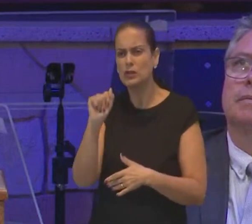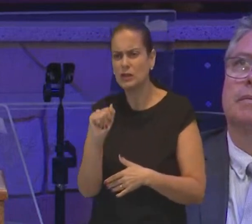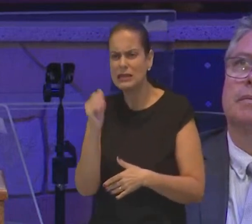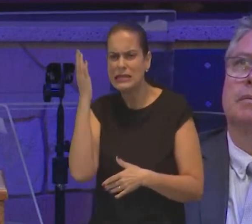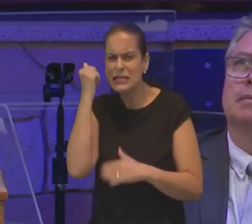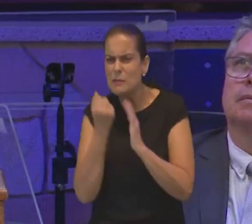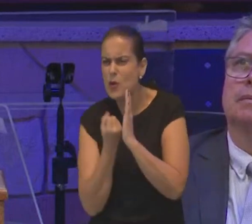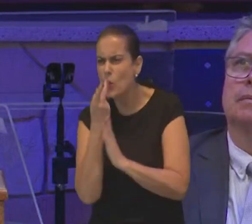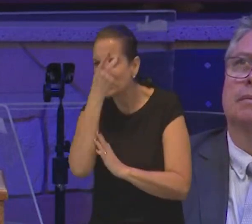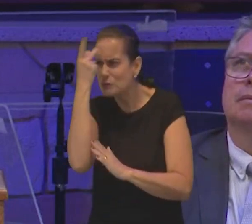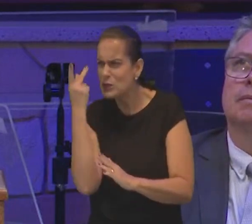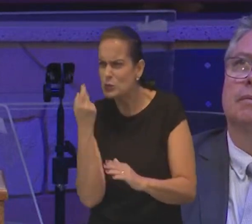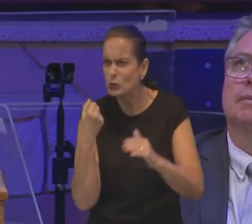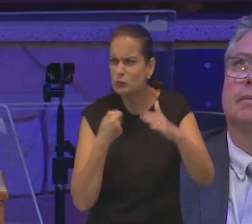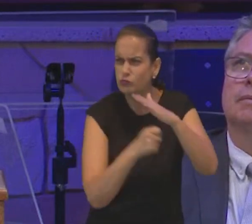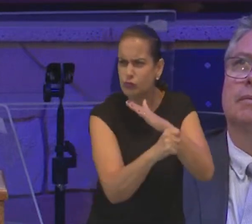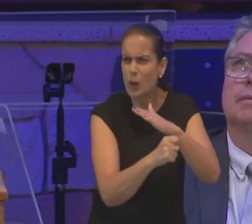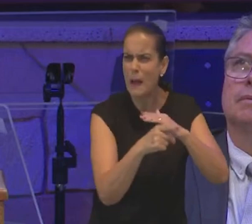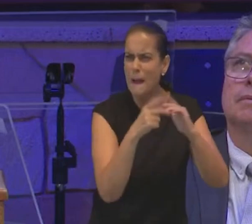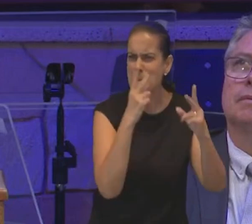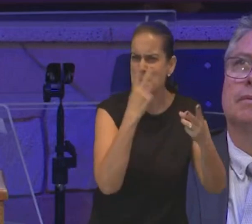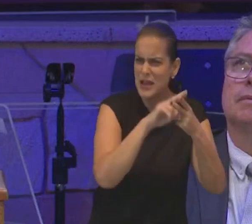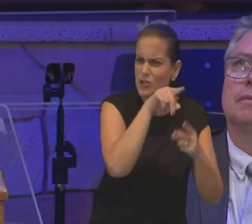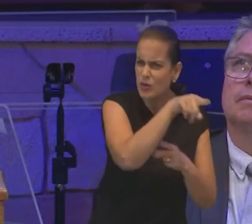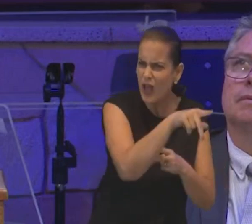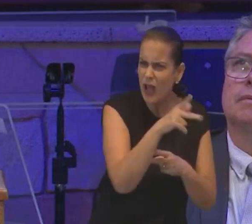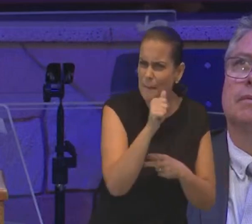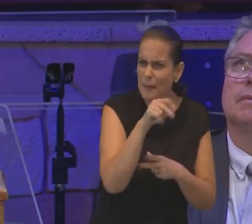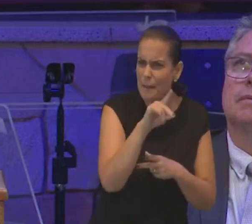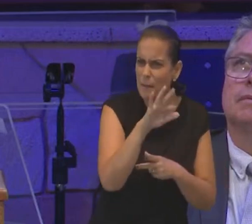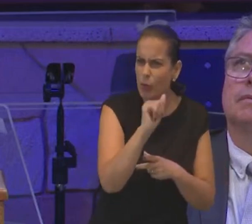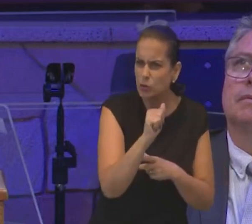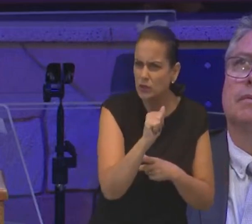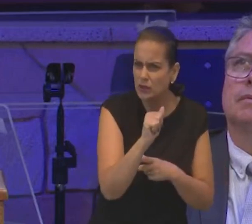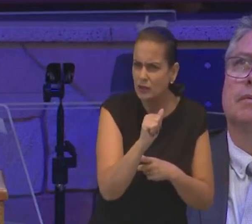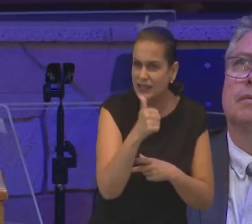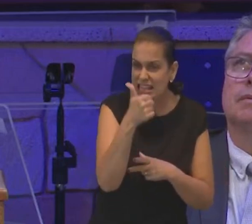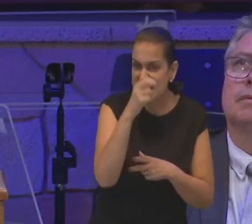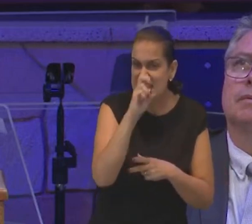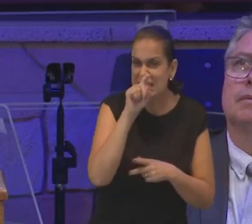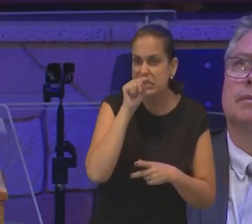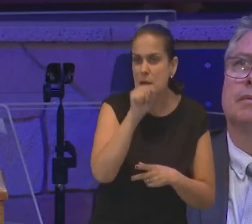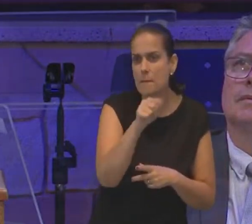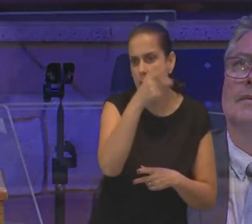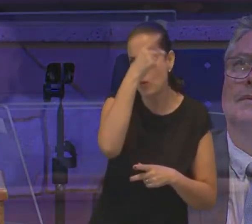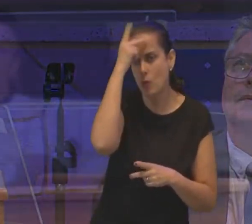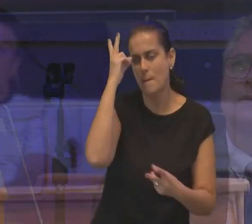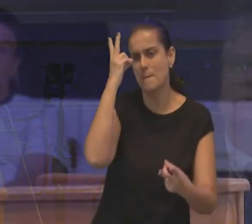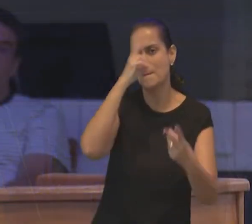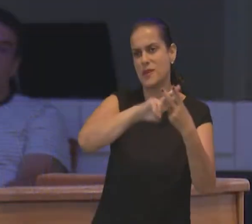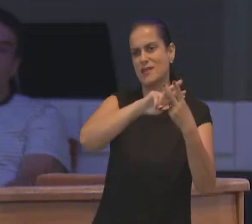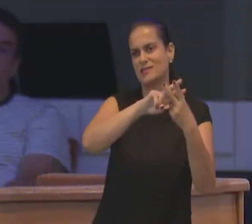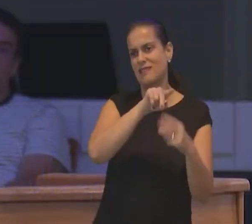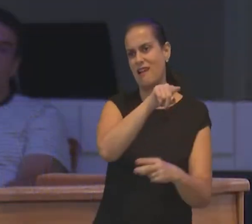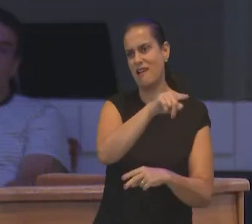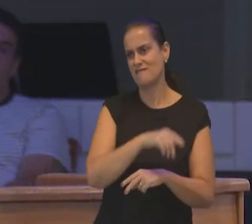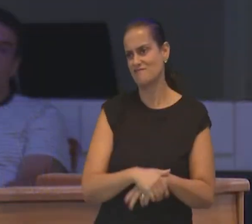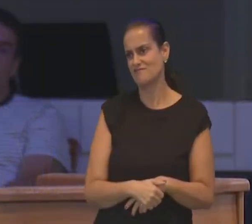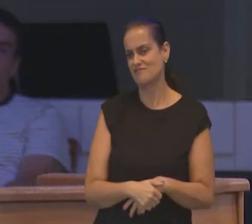quantos presos tem ali na Papuda, né? 15 mil presos, 15